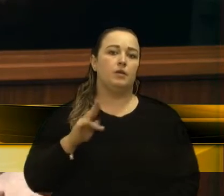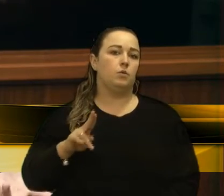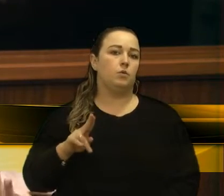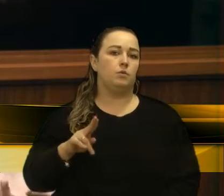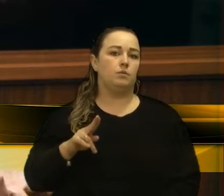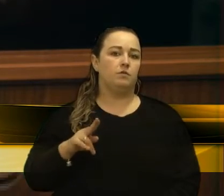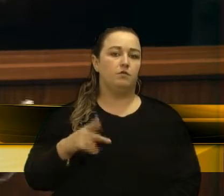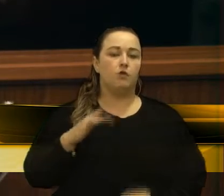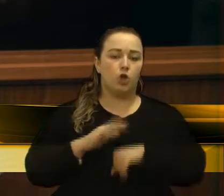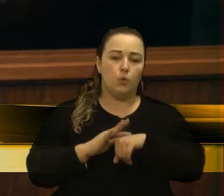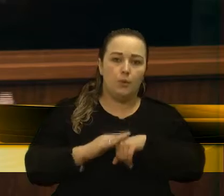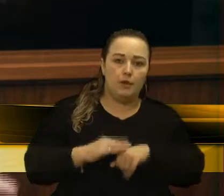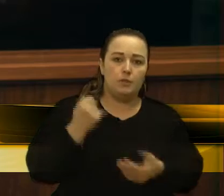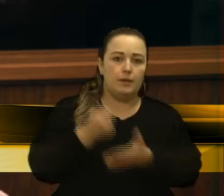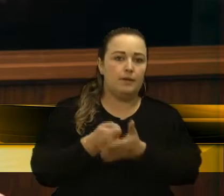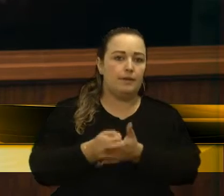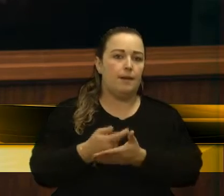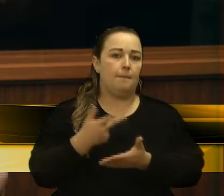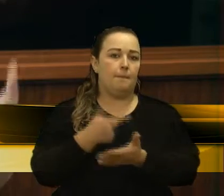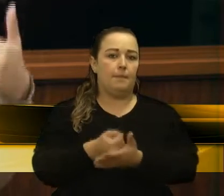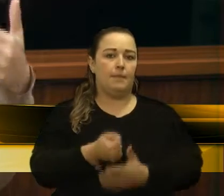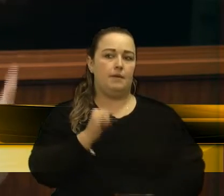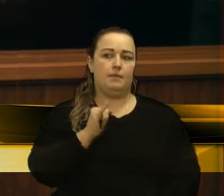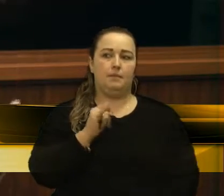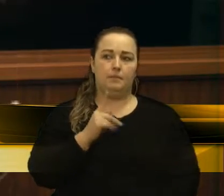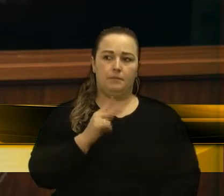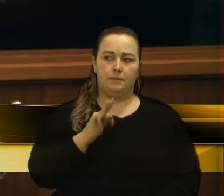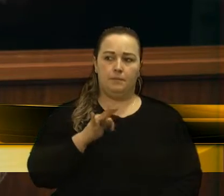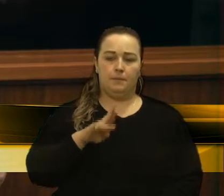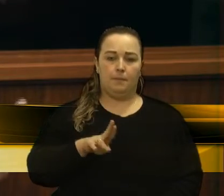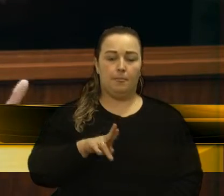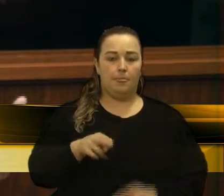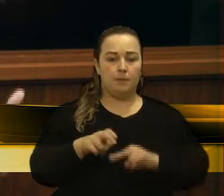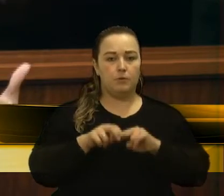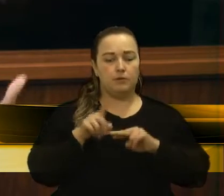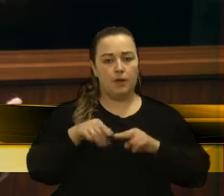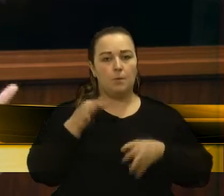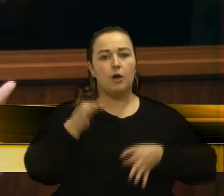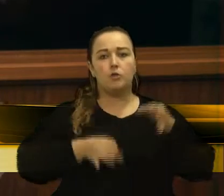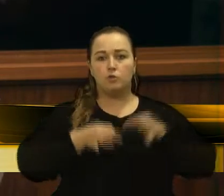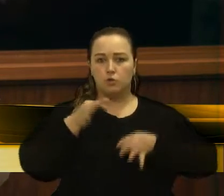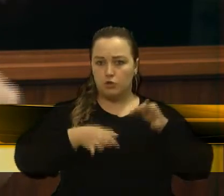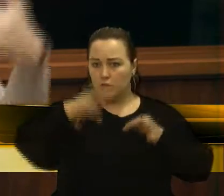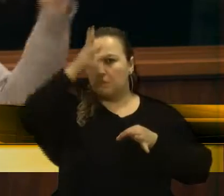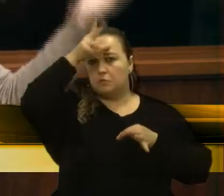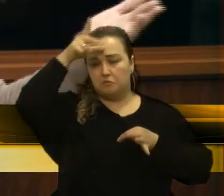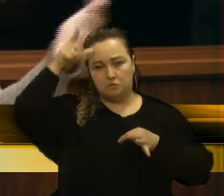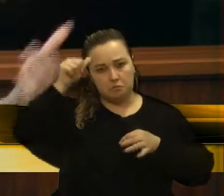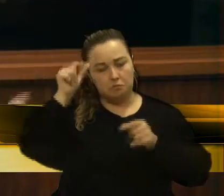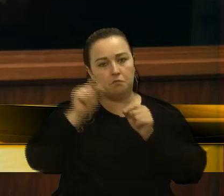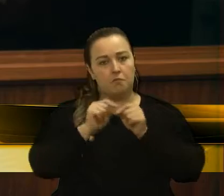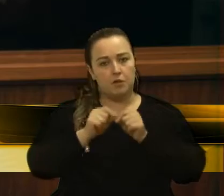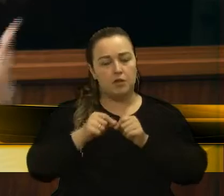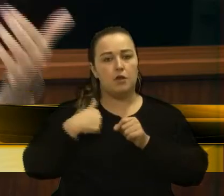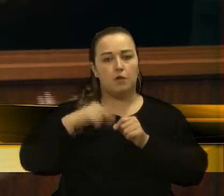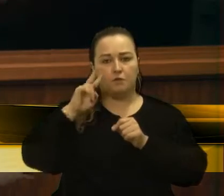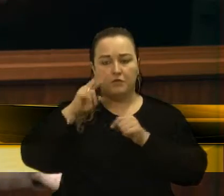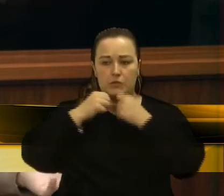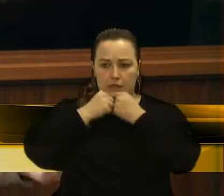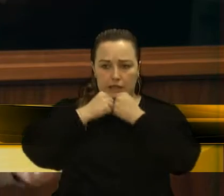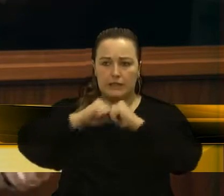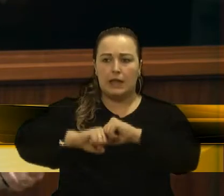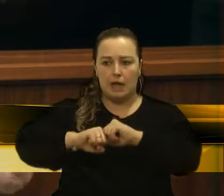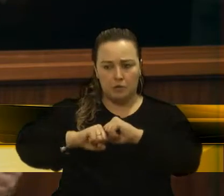essa proposta. Então, acho que essa é uma justiça que a Prefeitura de Caxias do Sul, e aqui eu vejo o secretário de Planejamento, a gente precisa